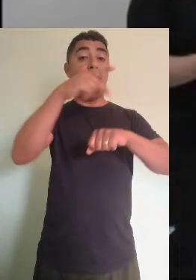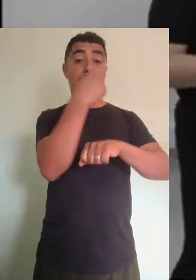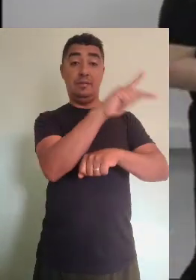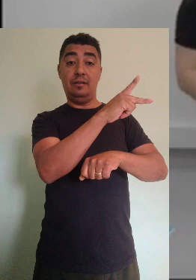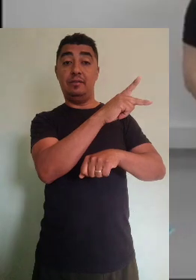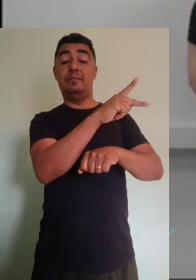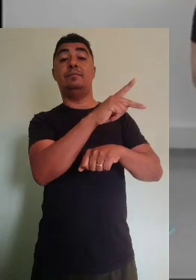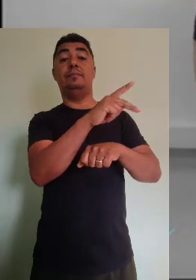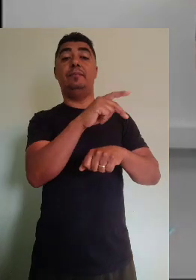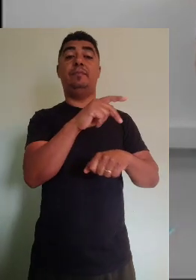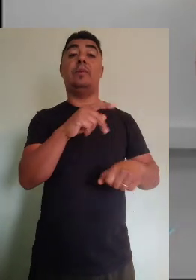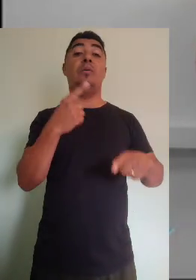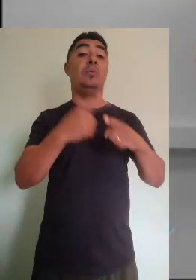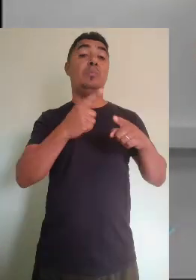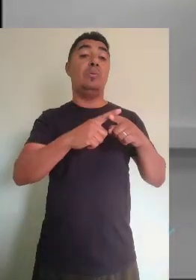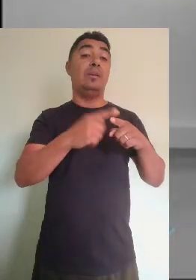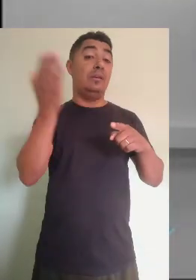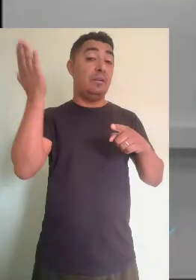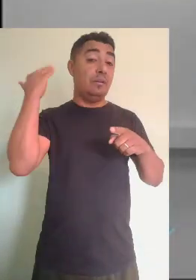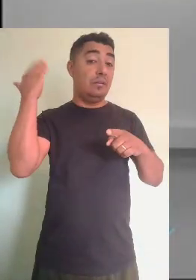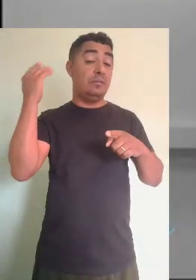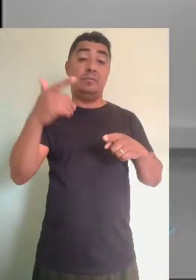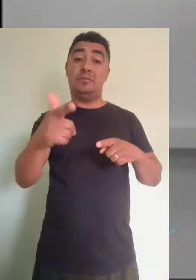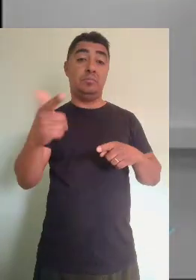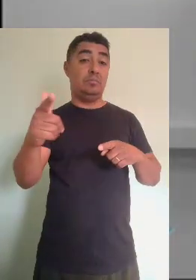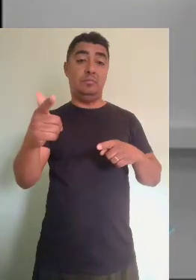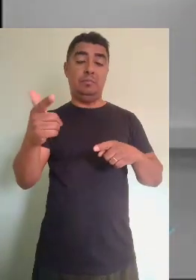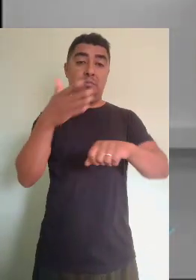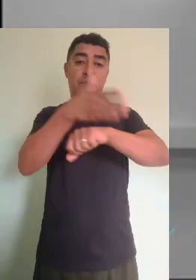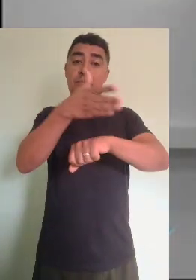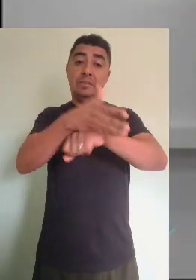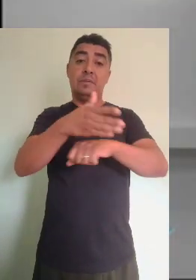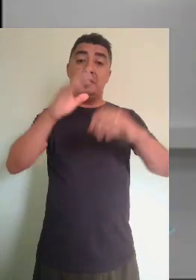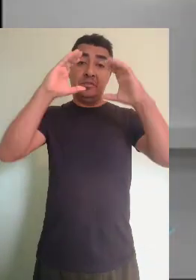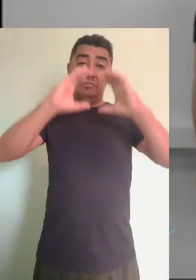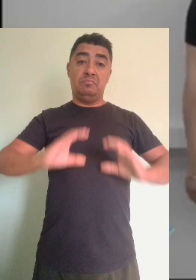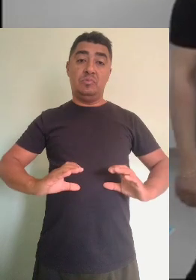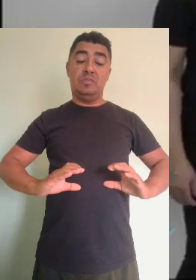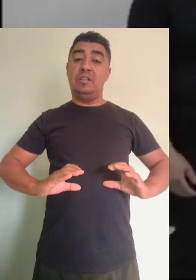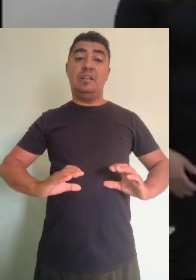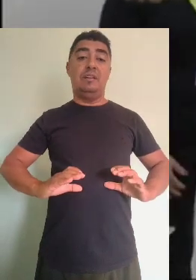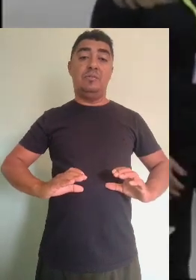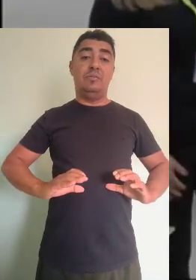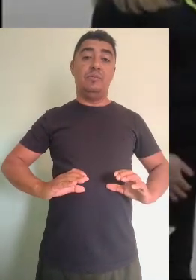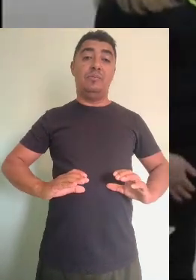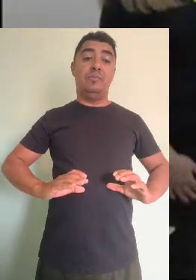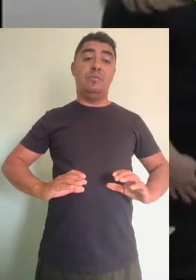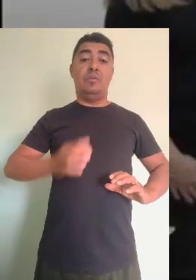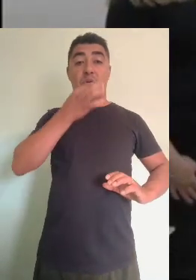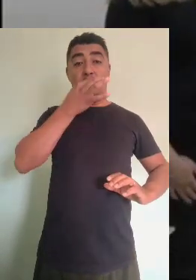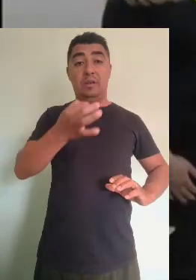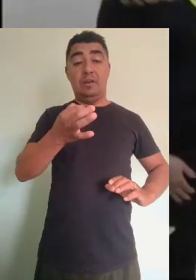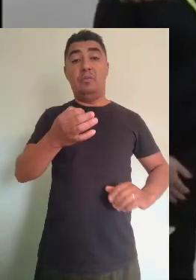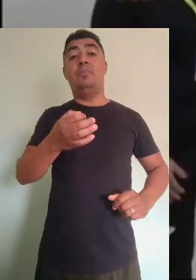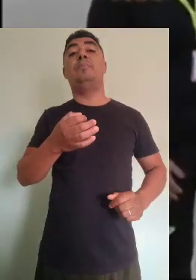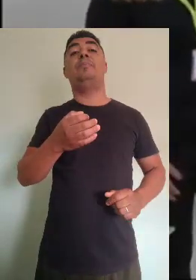né? Porque naquela época não existia a mesma forma como hoje da participação dos cidadãos, né? Ela era